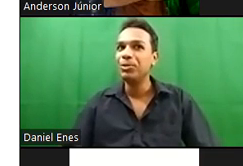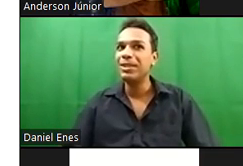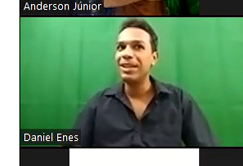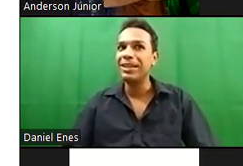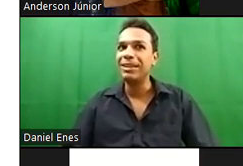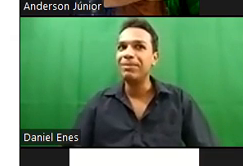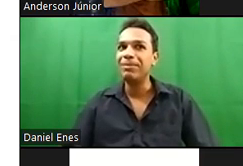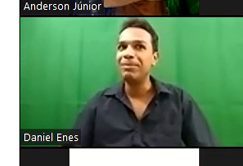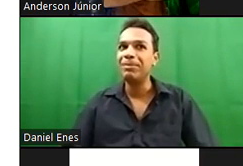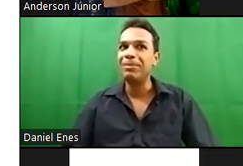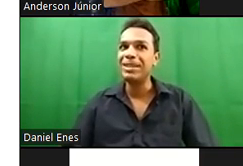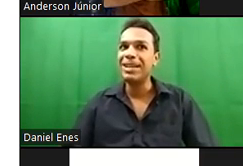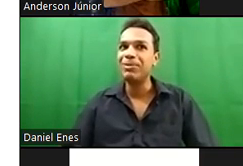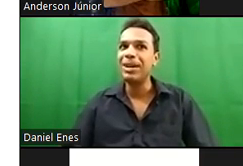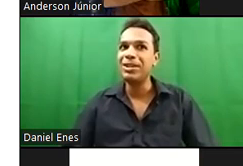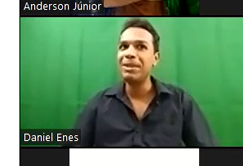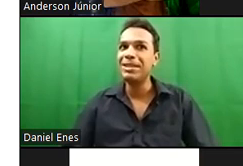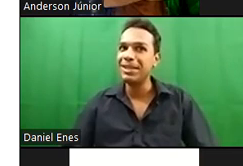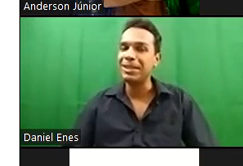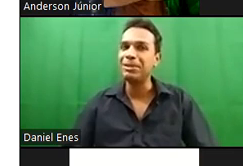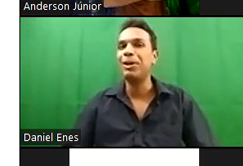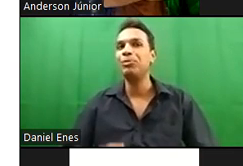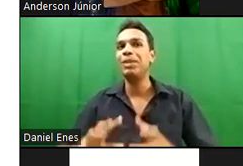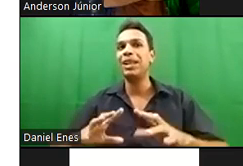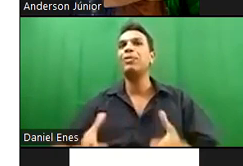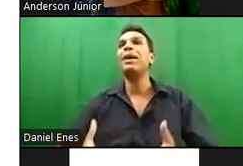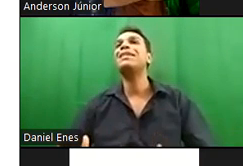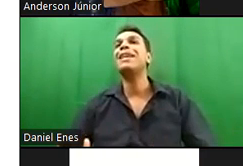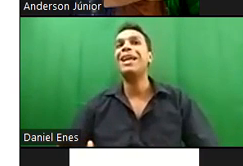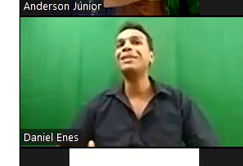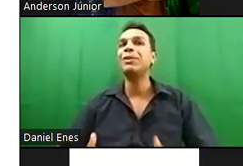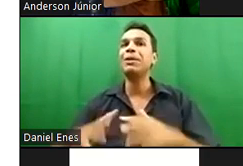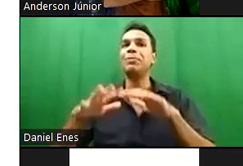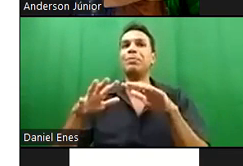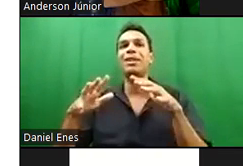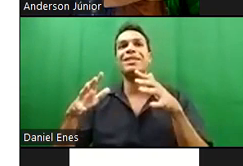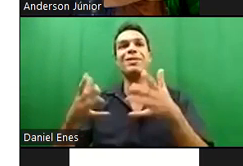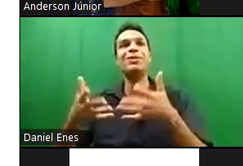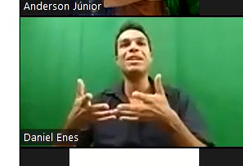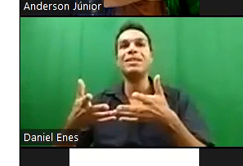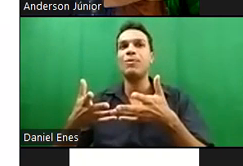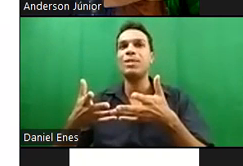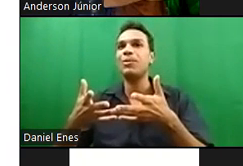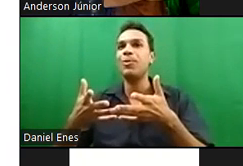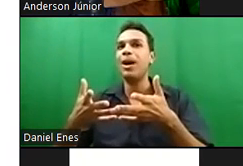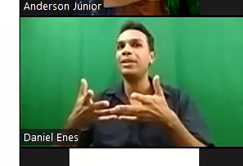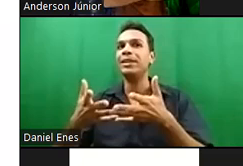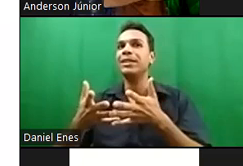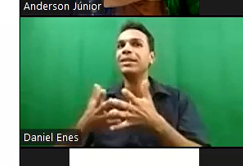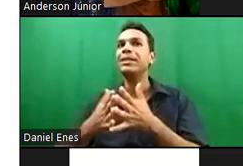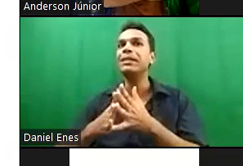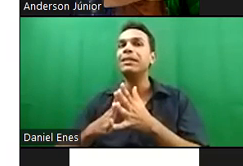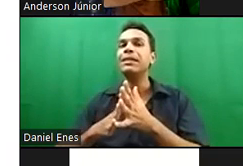Eu não sei. Mas a linguagem é brasileira. Então, ela não pode ser universal, você